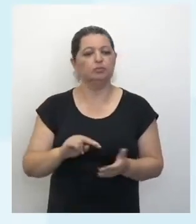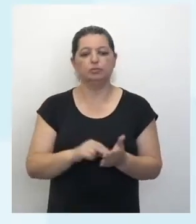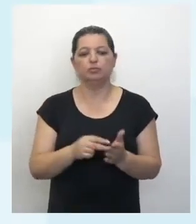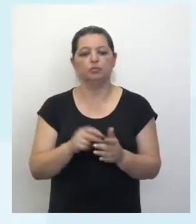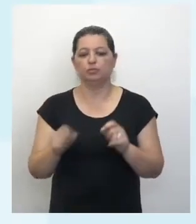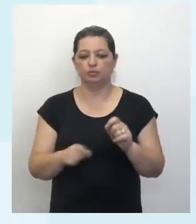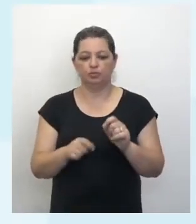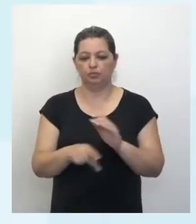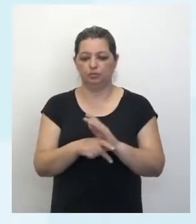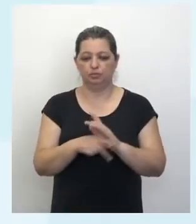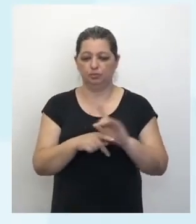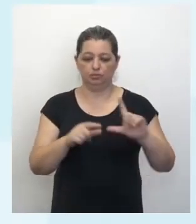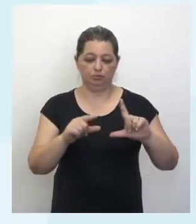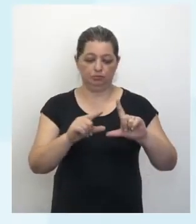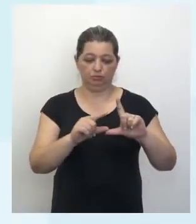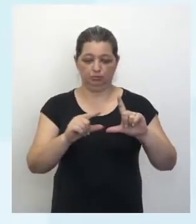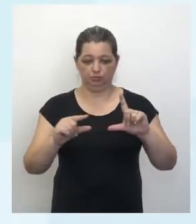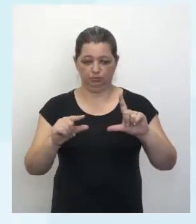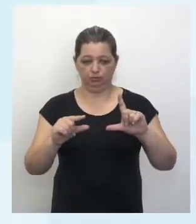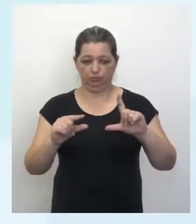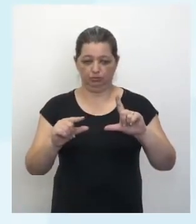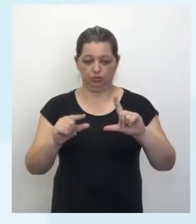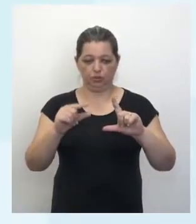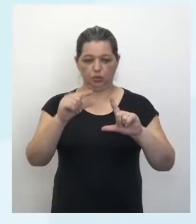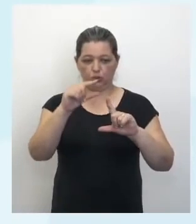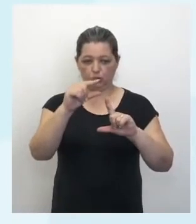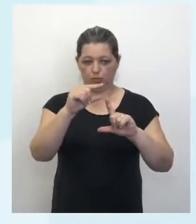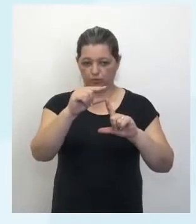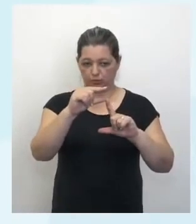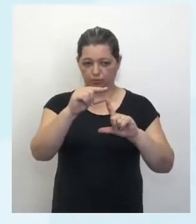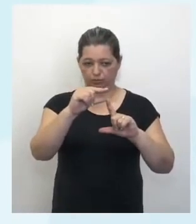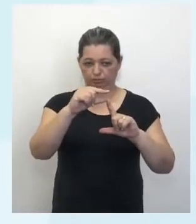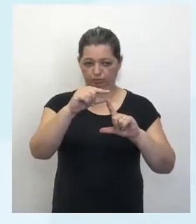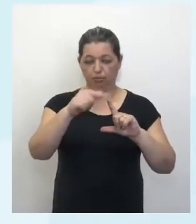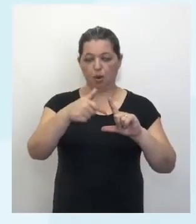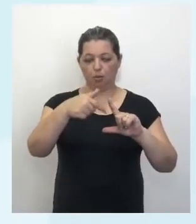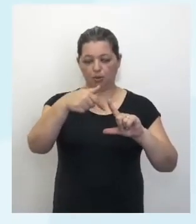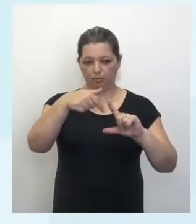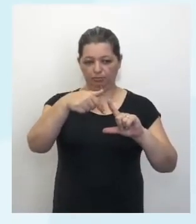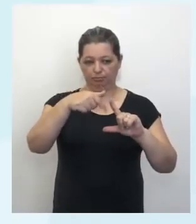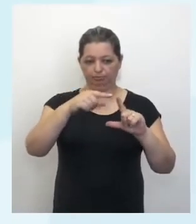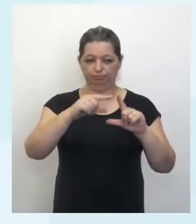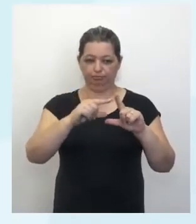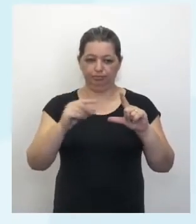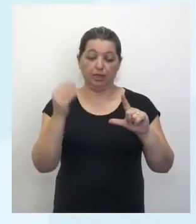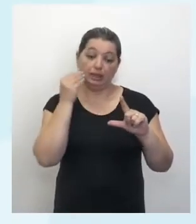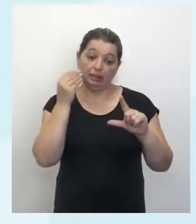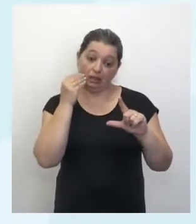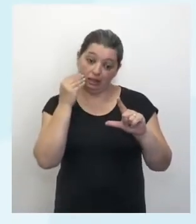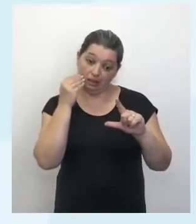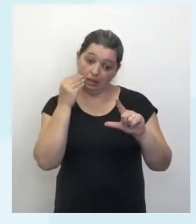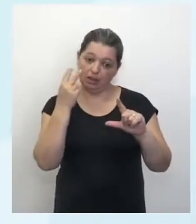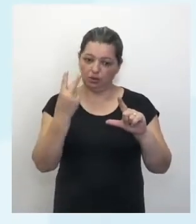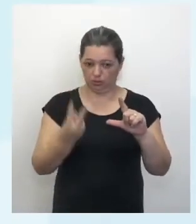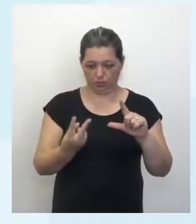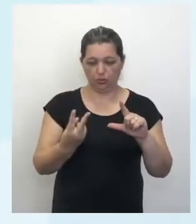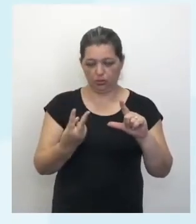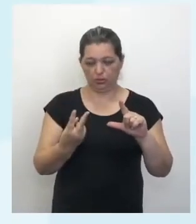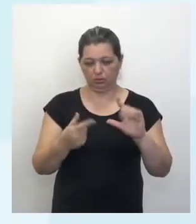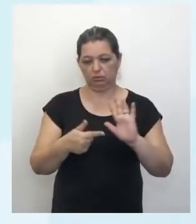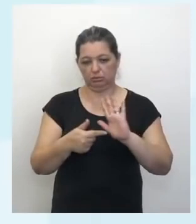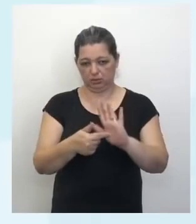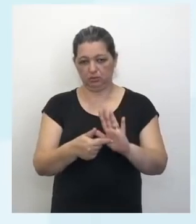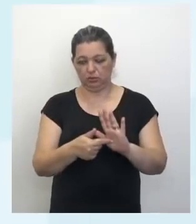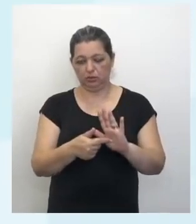Ó, veja primeiro, ó, olha como a inclinação aqui no meu triangulinho, né? Eu tentei fazer duas animações aí para mostrar